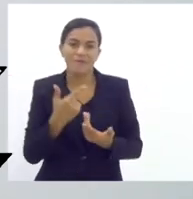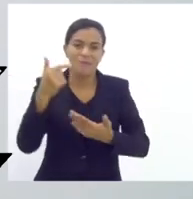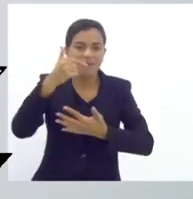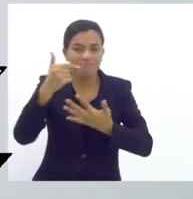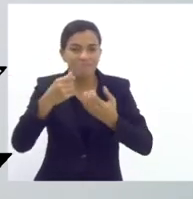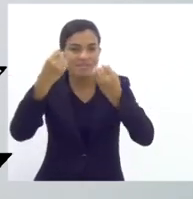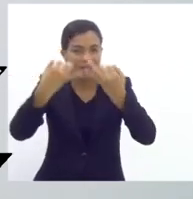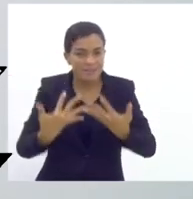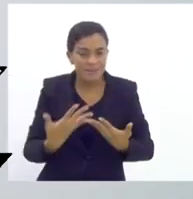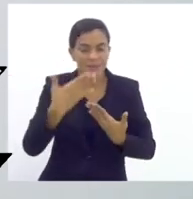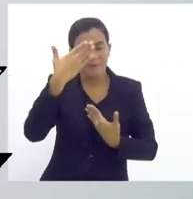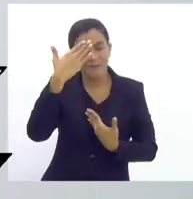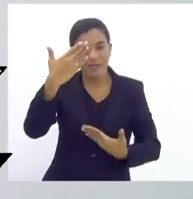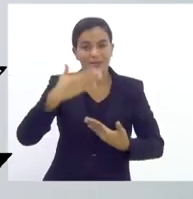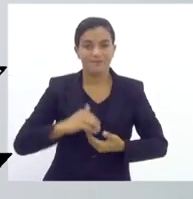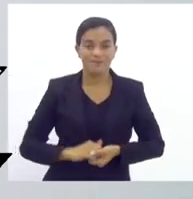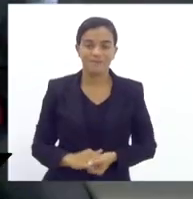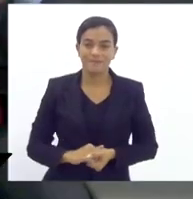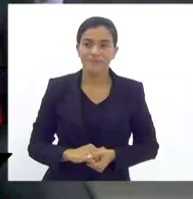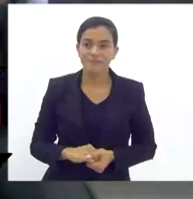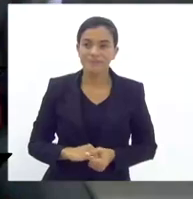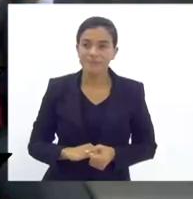esclarecimentos obrigada